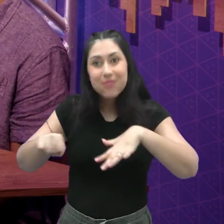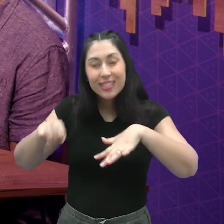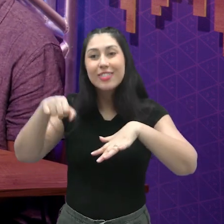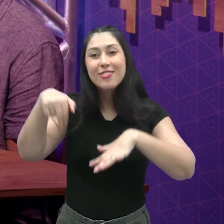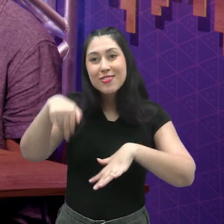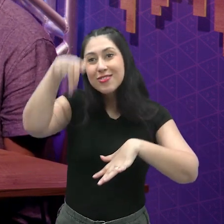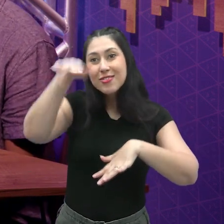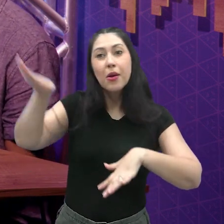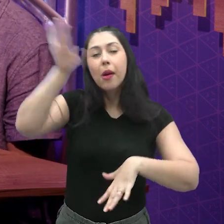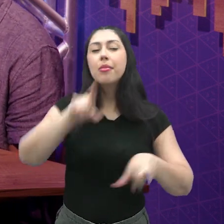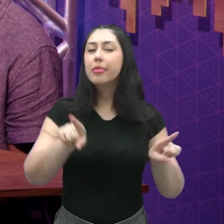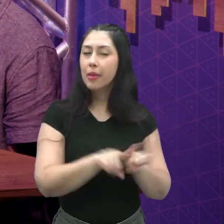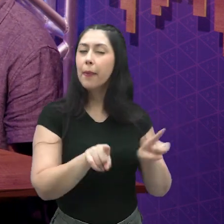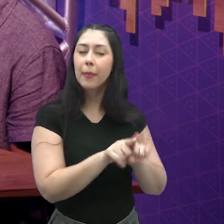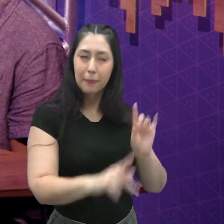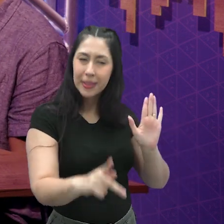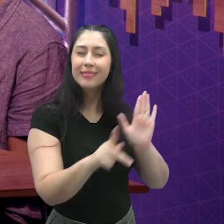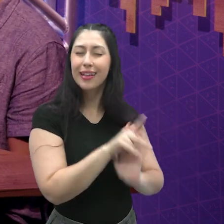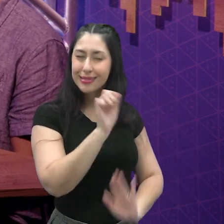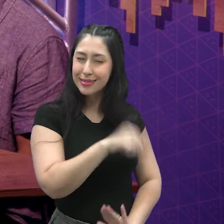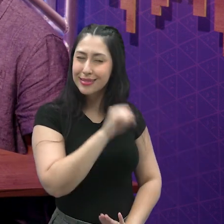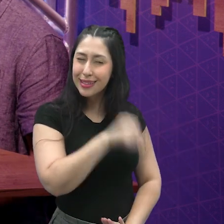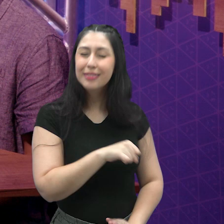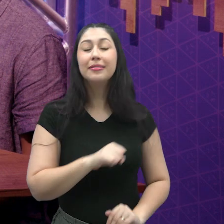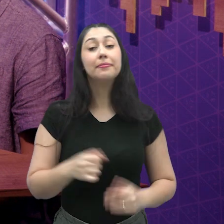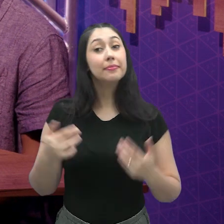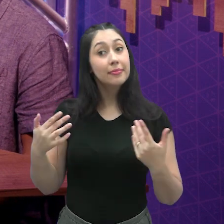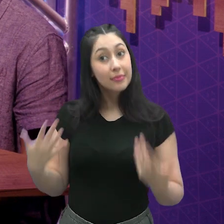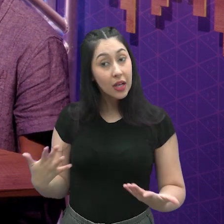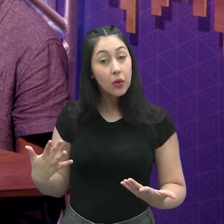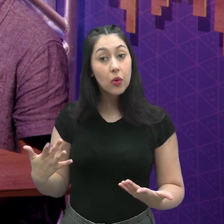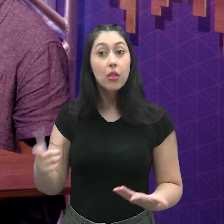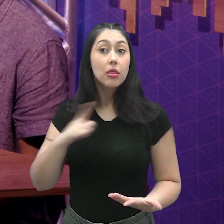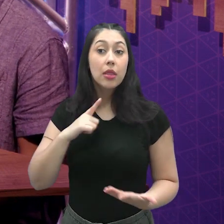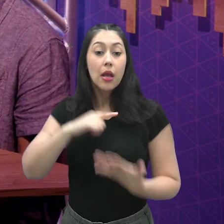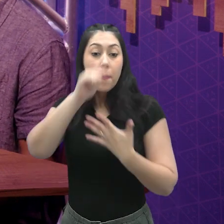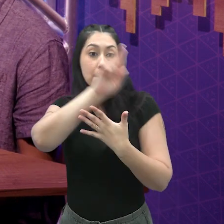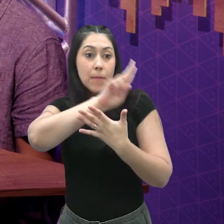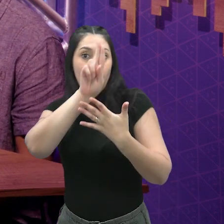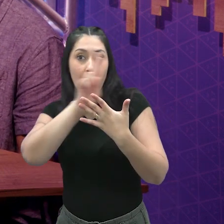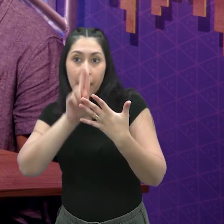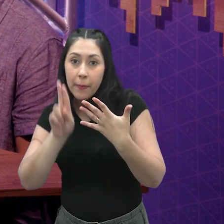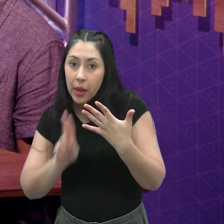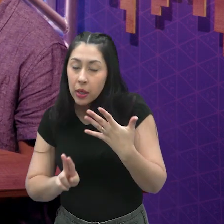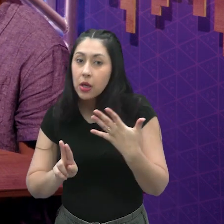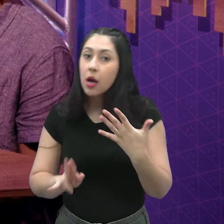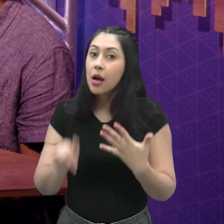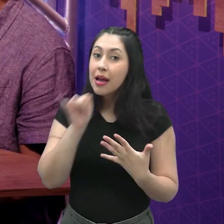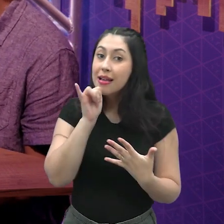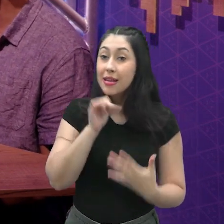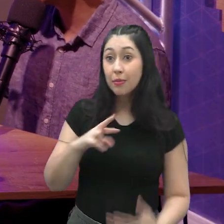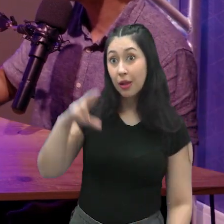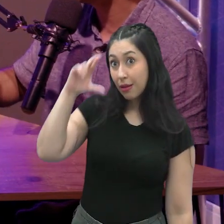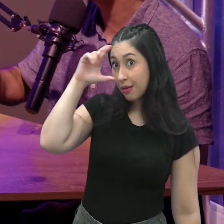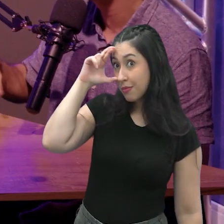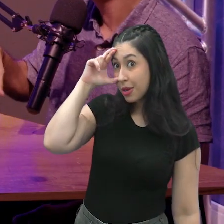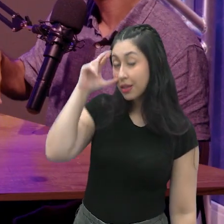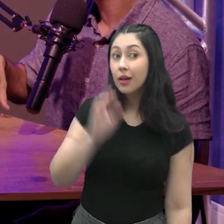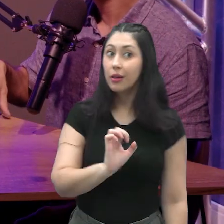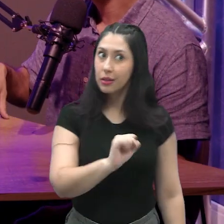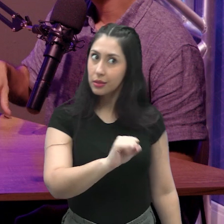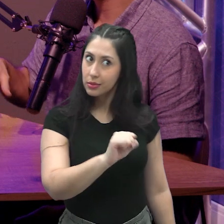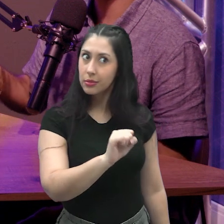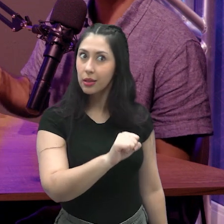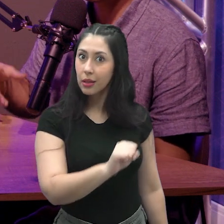que é do sertão nordestino. Ainda assim faz parte, com certeza. E nisso a gente traz outros nomes que a gente trouxe na nossa abertura, como Guimarães Rosa.